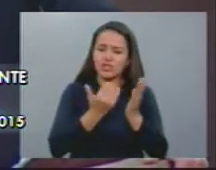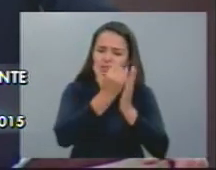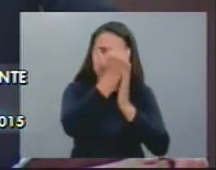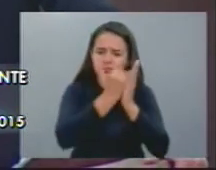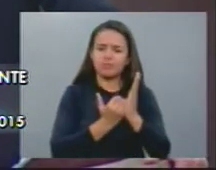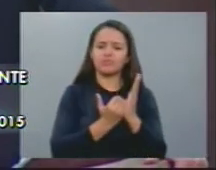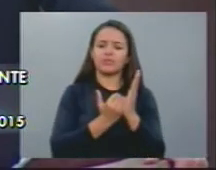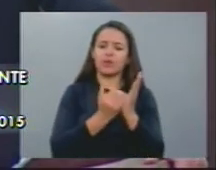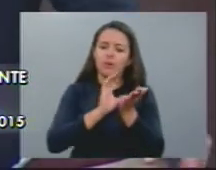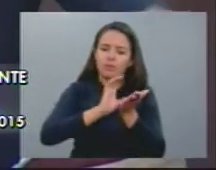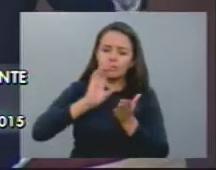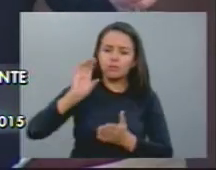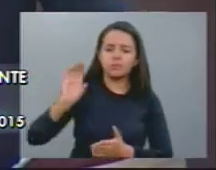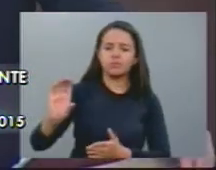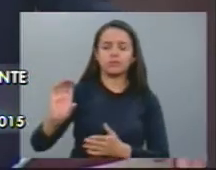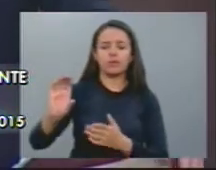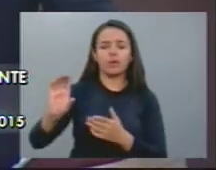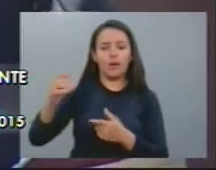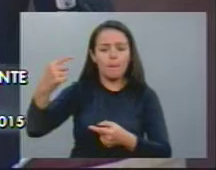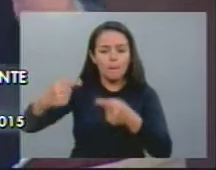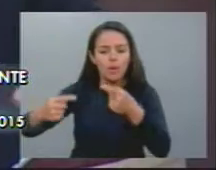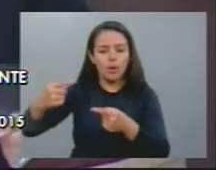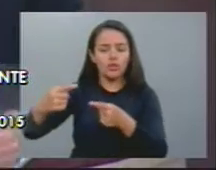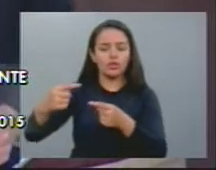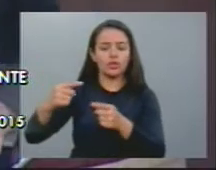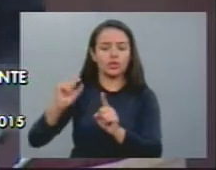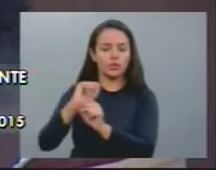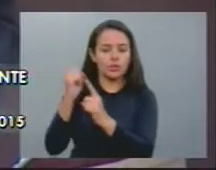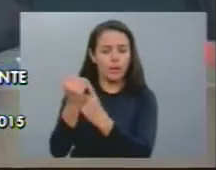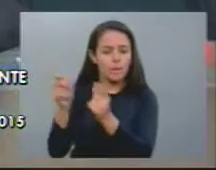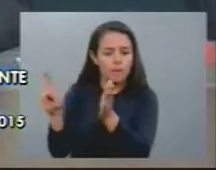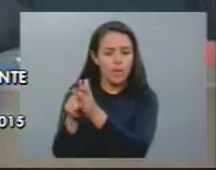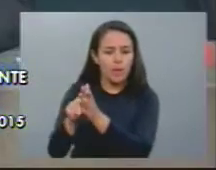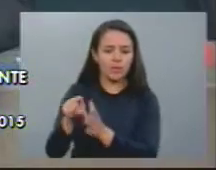recurso do Tesouro do Estado em políticas sociais. Deputado Roberto Mesquita.